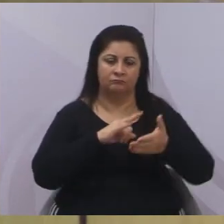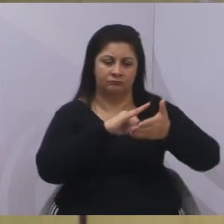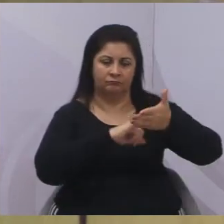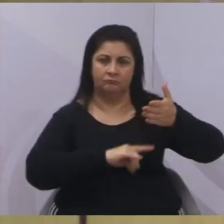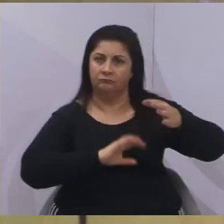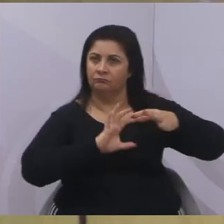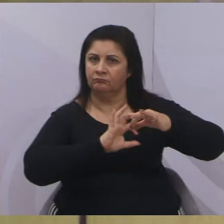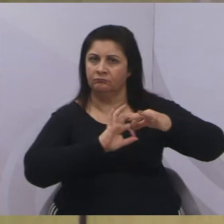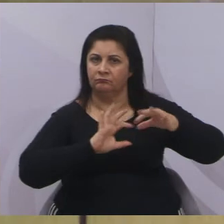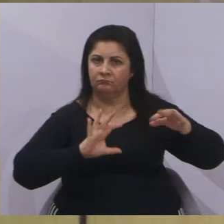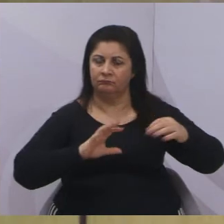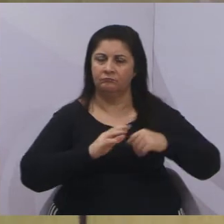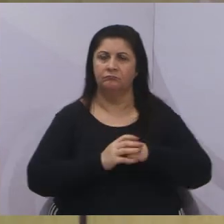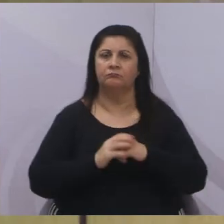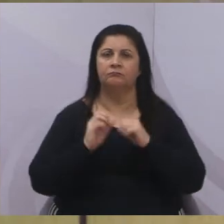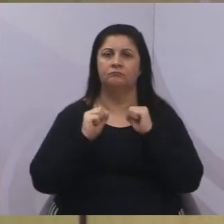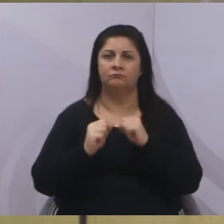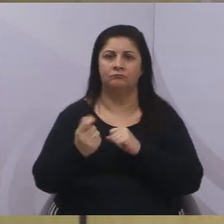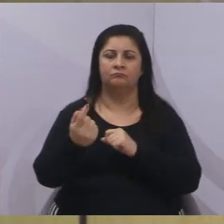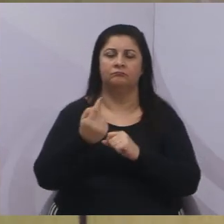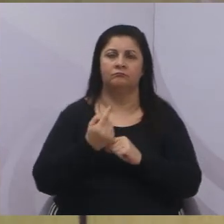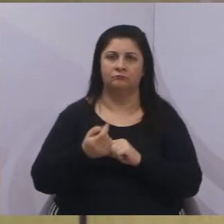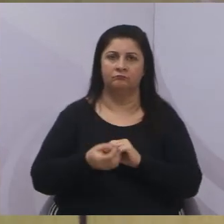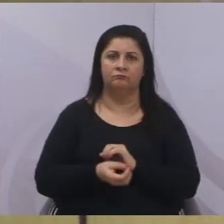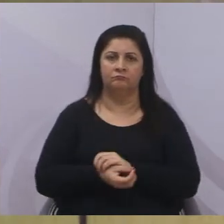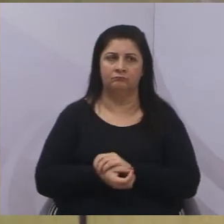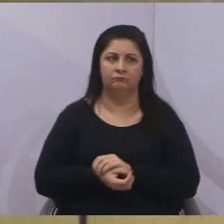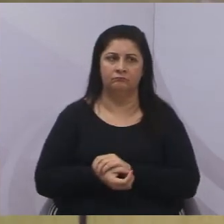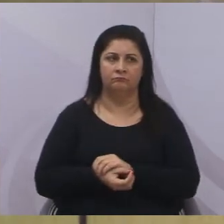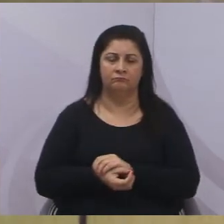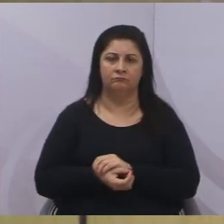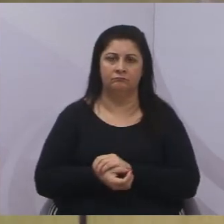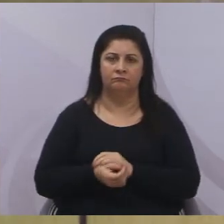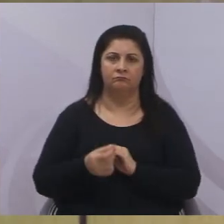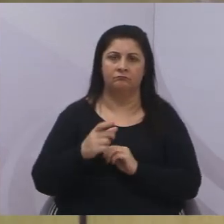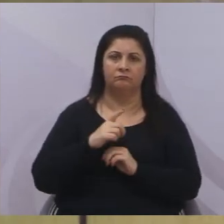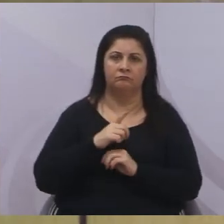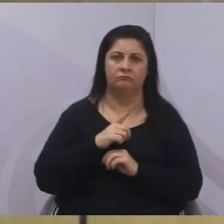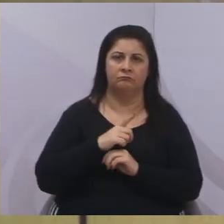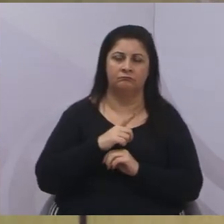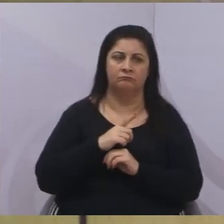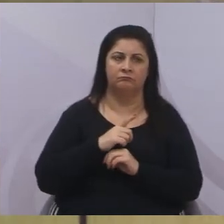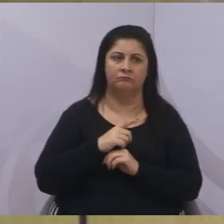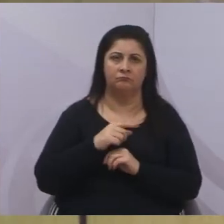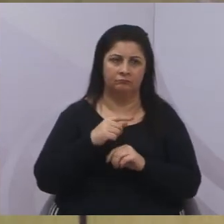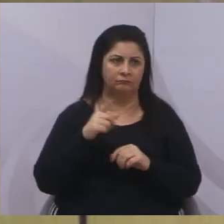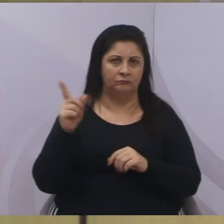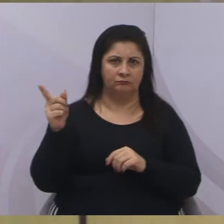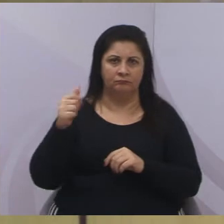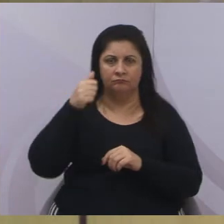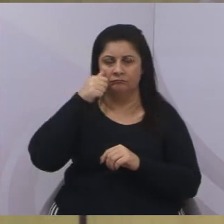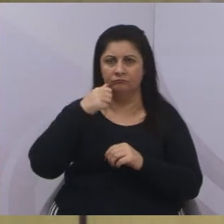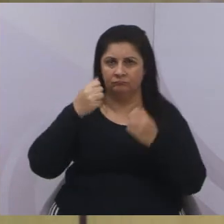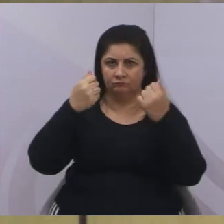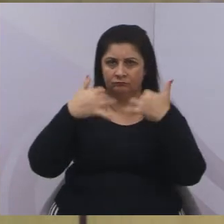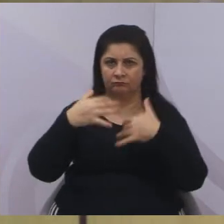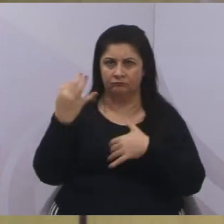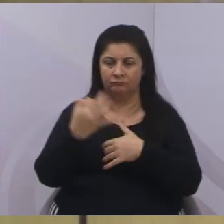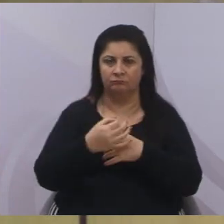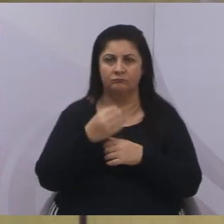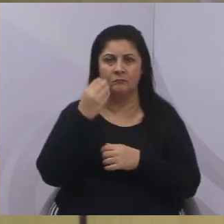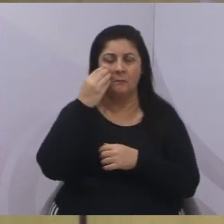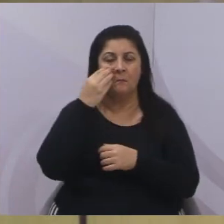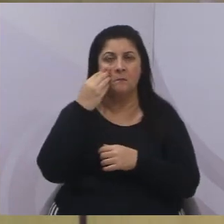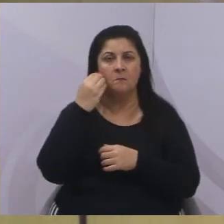com a Humanitas, então estão em algumas unidades, a Marilis vai explicar direitinho, médicos